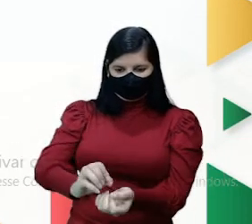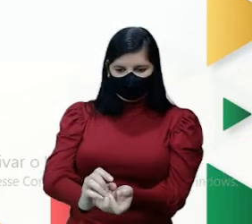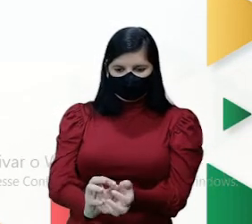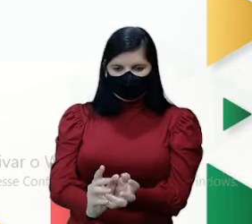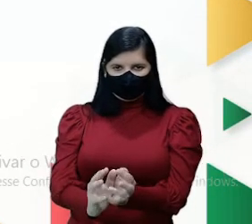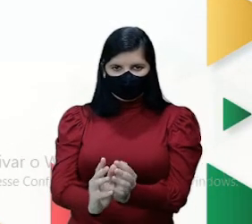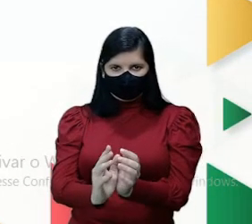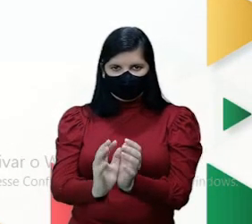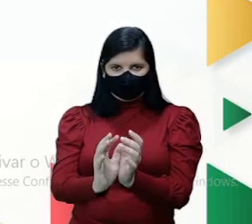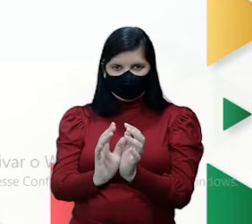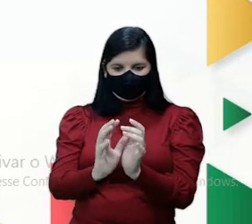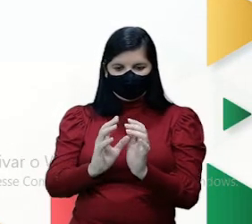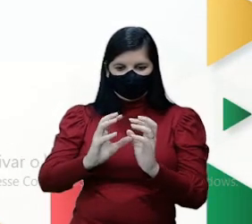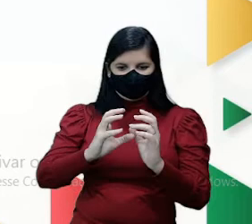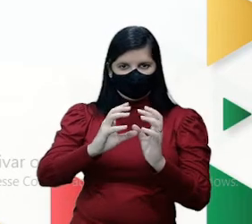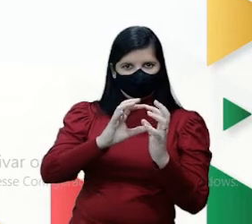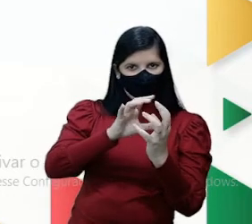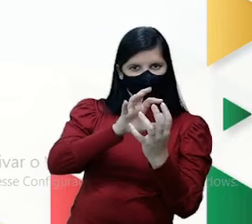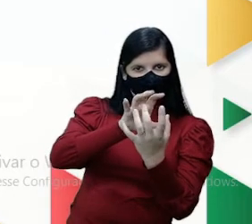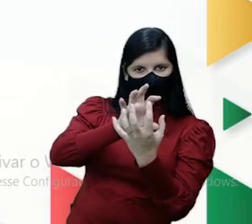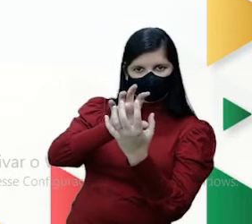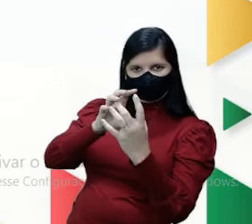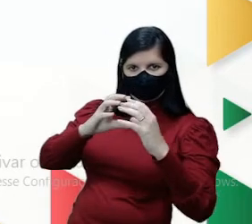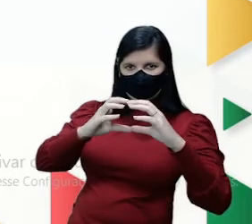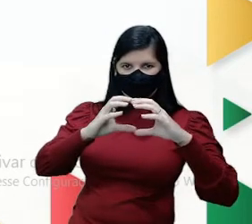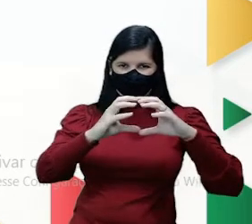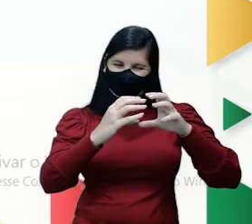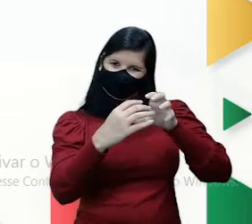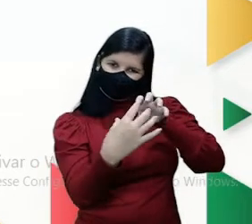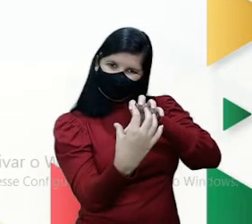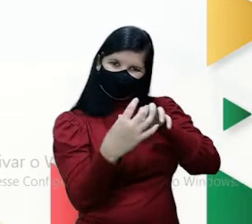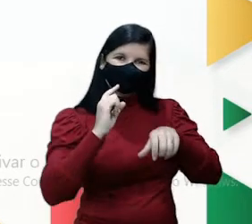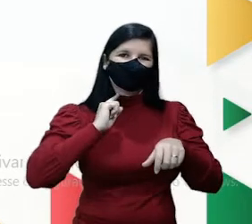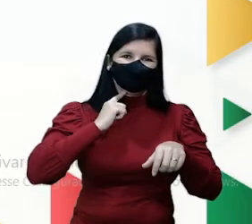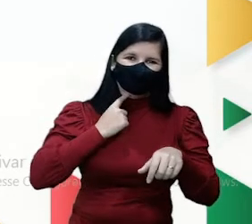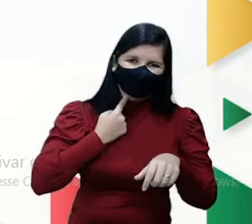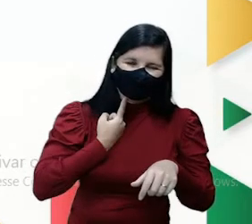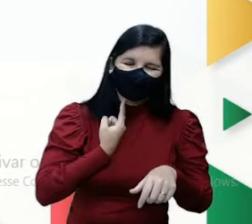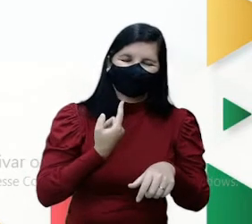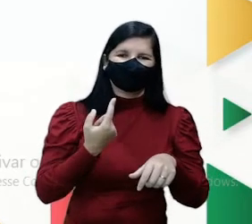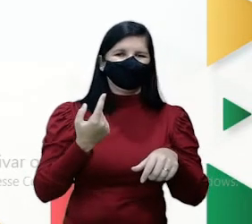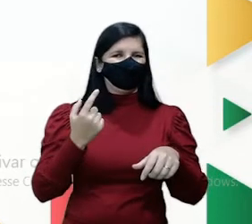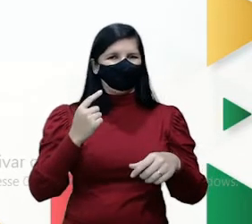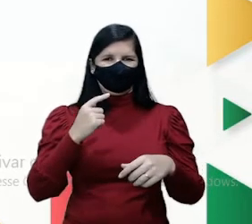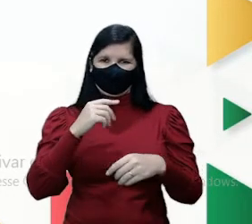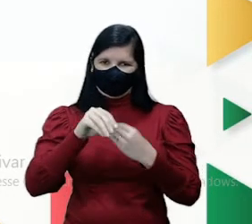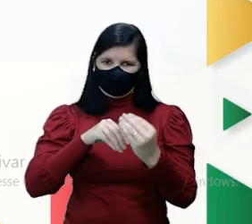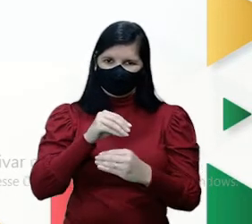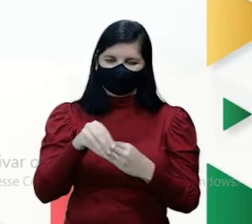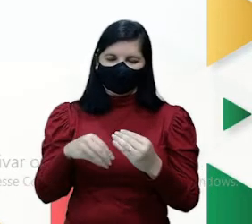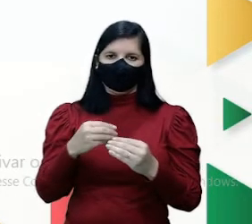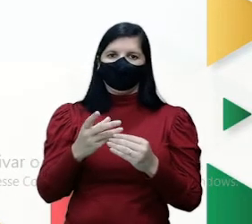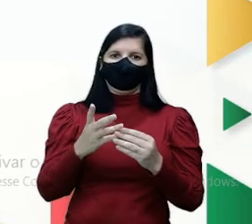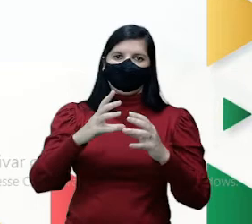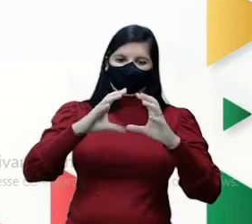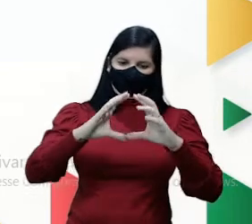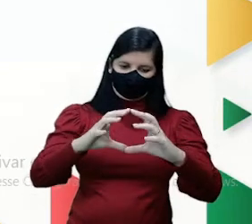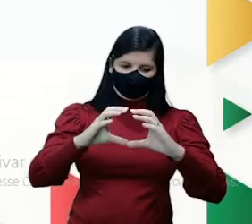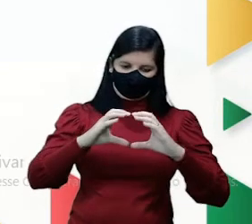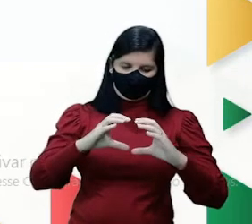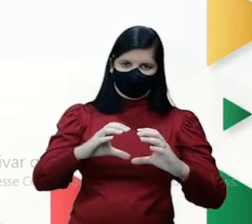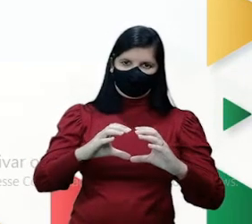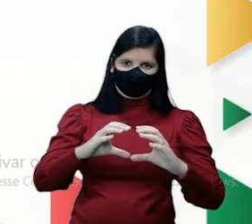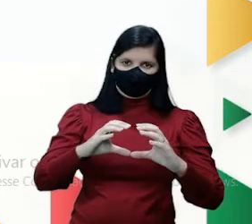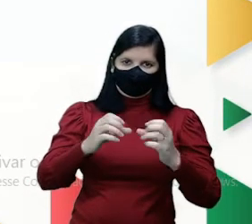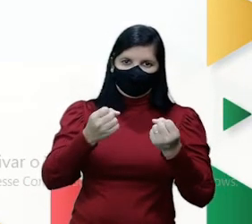coagulante ele vai formar aqueles flocos, ou seja, aquelas partículas de sujeira, as impurezas, vai fazer com que aqueles flocos